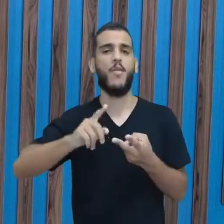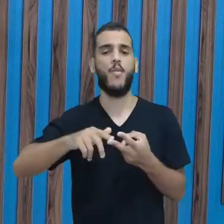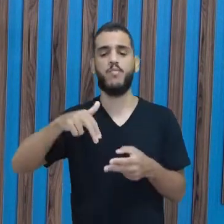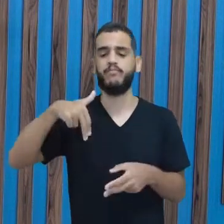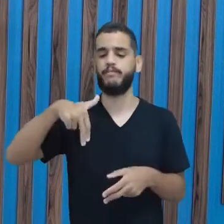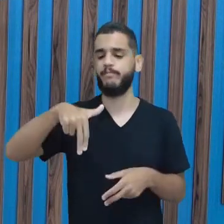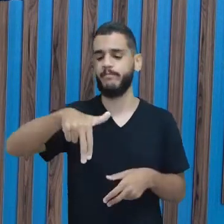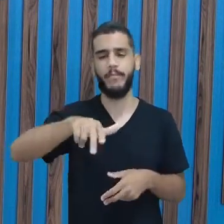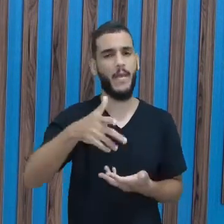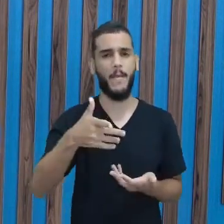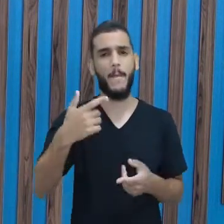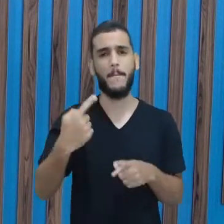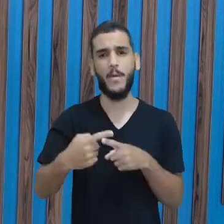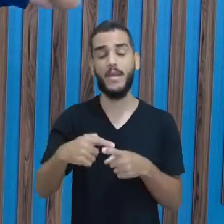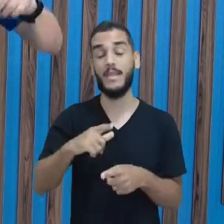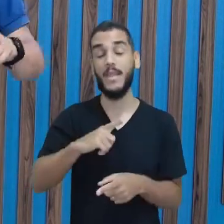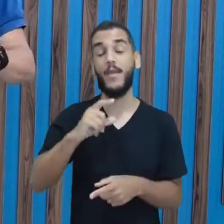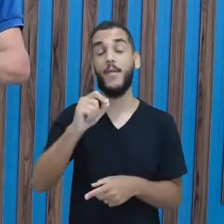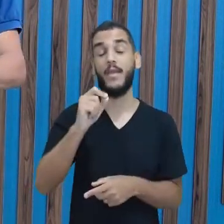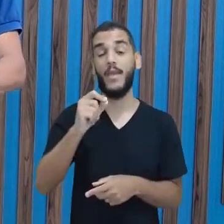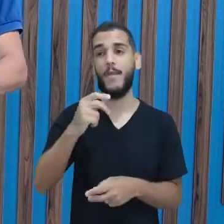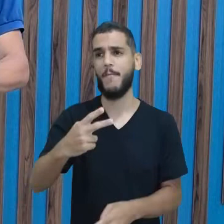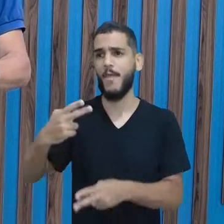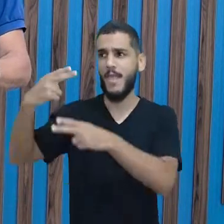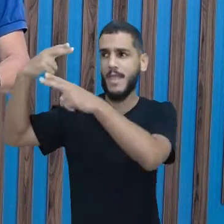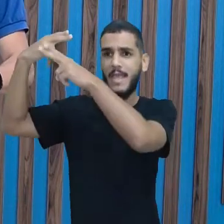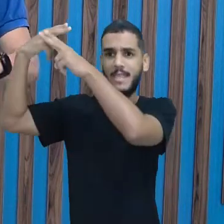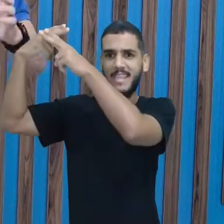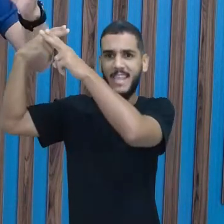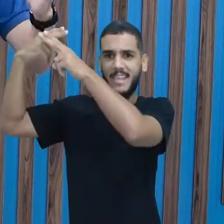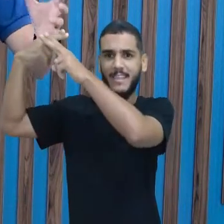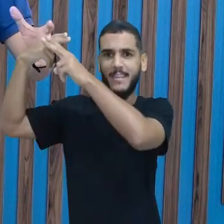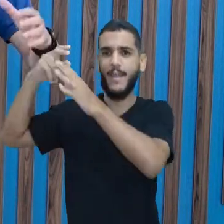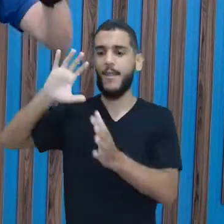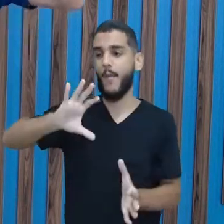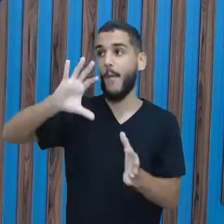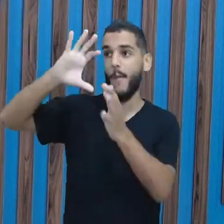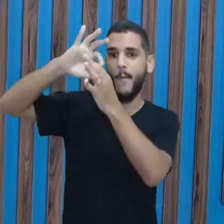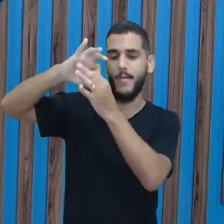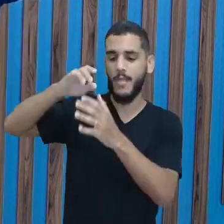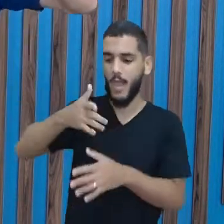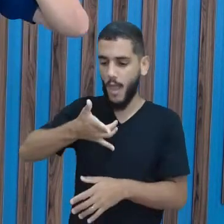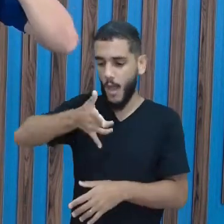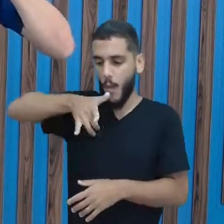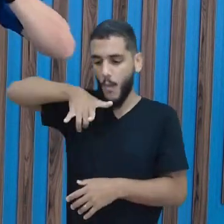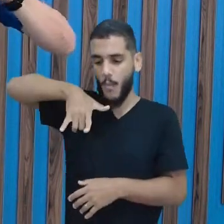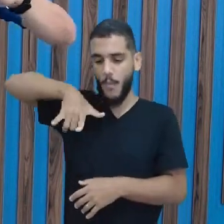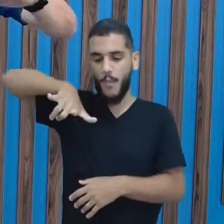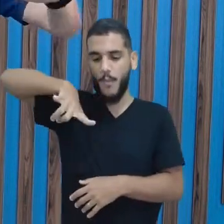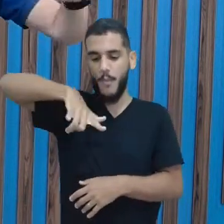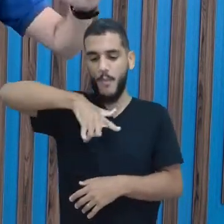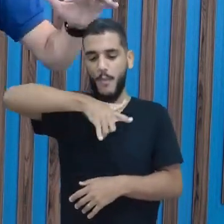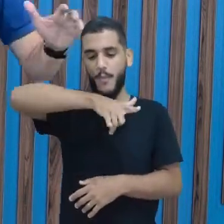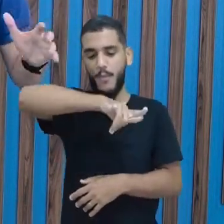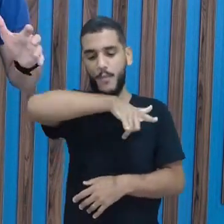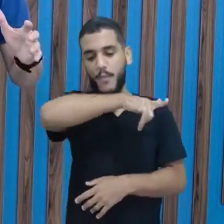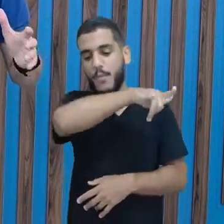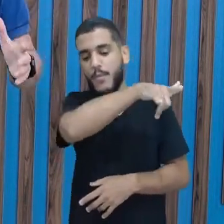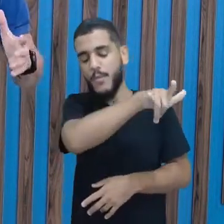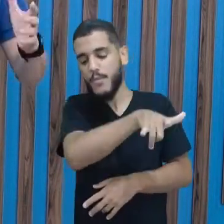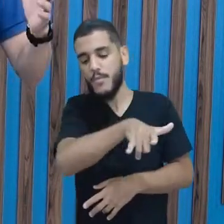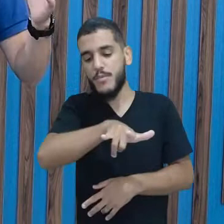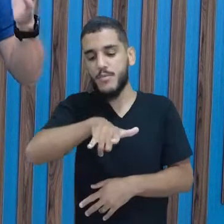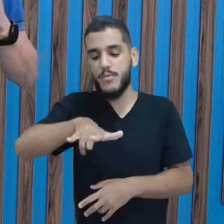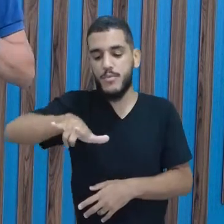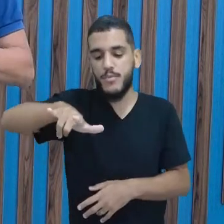esse mapeamento via satélite até ele em casa com o computador, via satélite, ele vê toda a sua plantação,